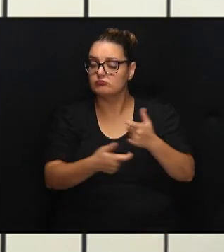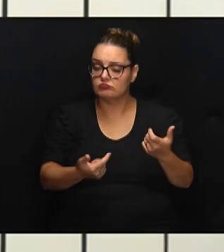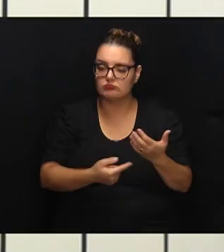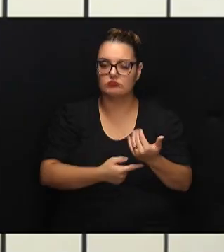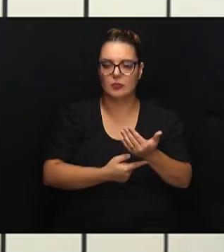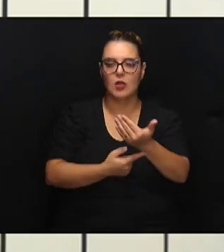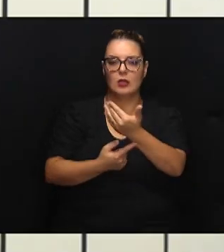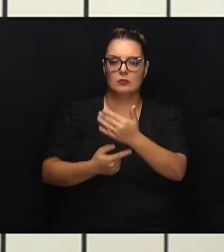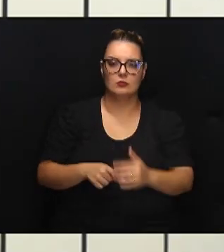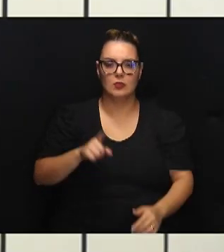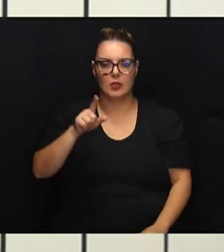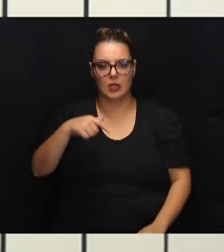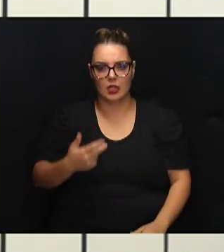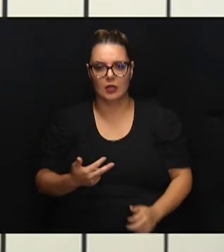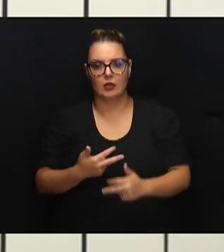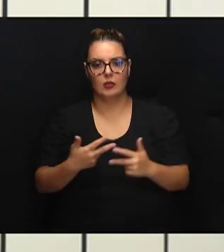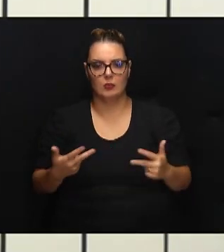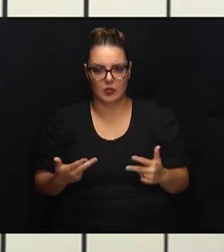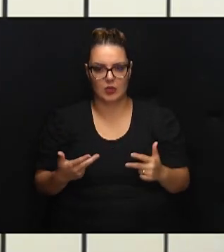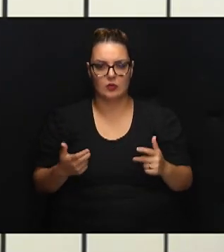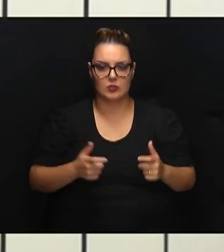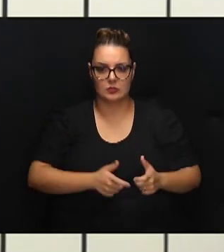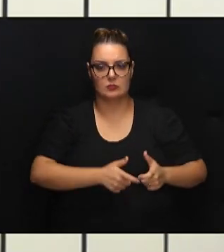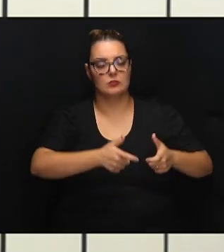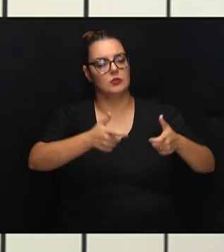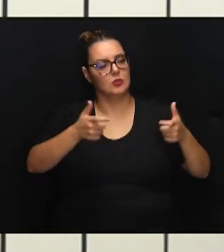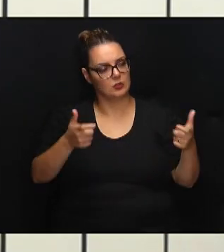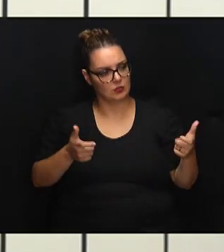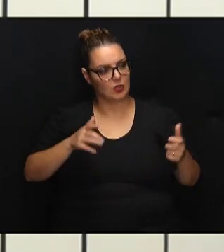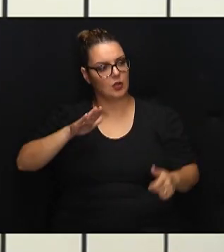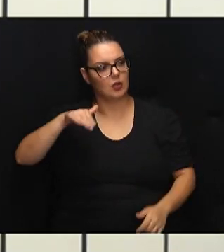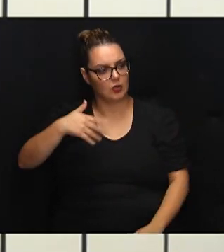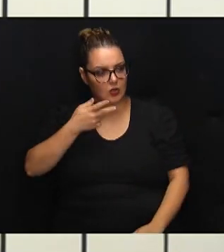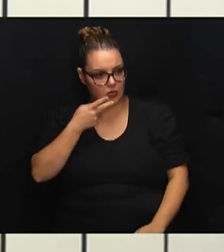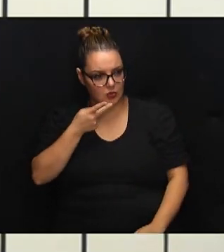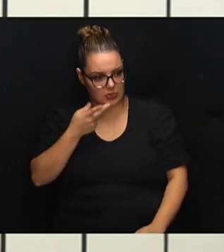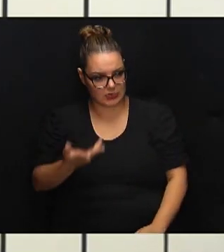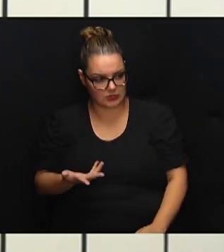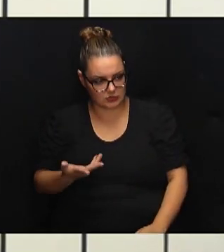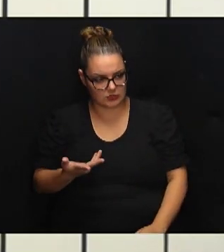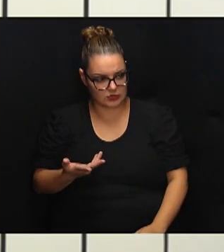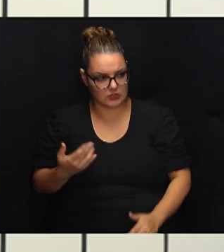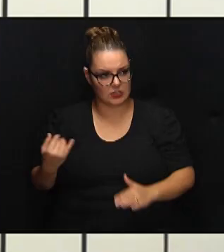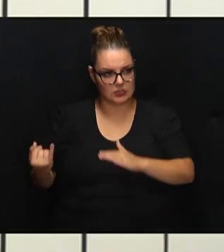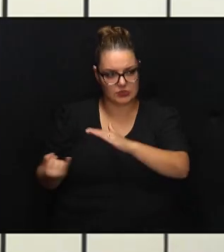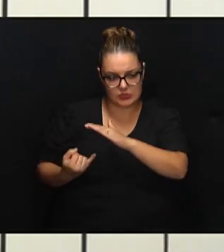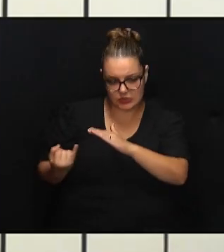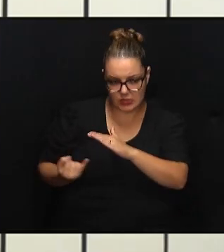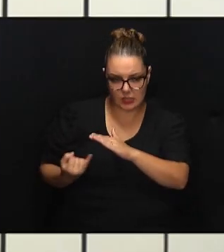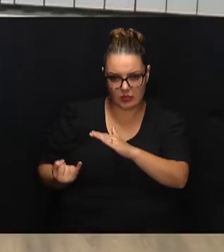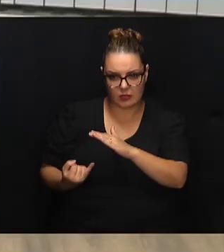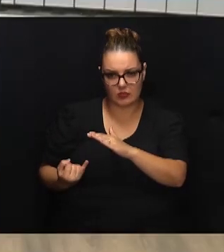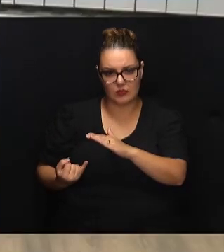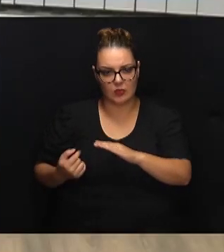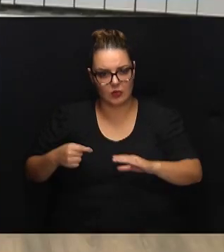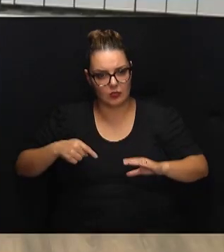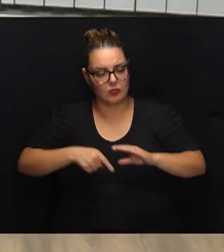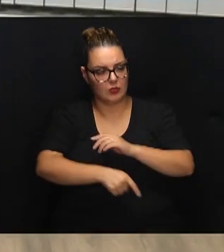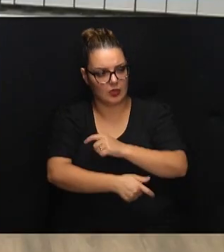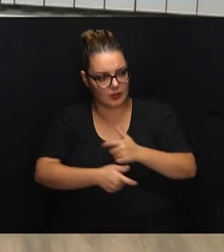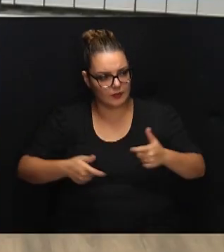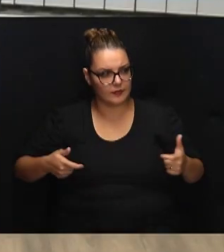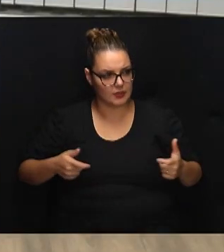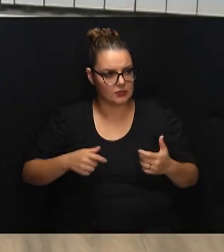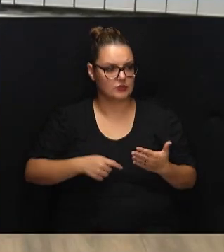tecnologia é um fator predominante quando a gente fala da informalidade? O avanço da